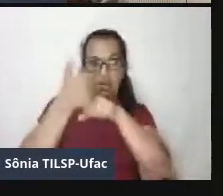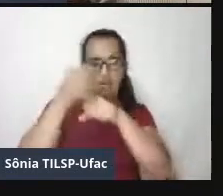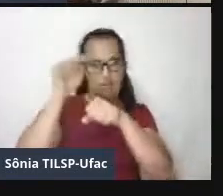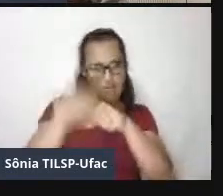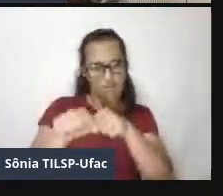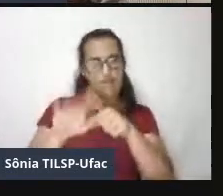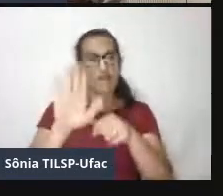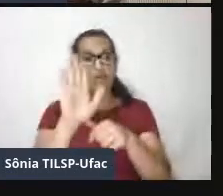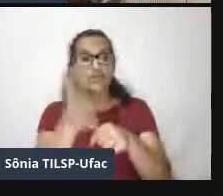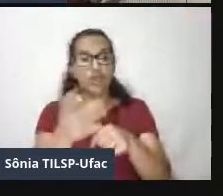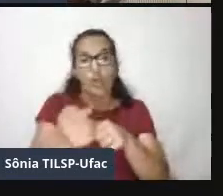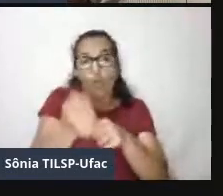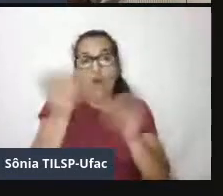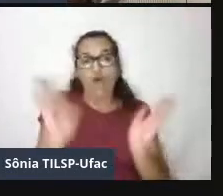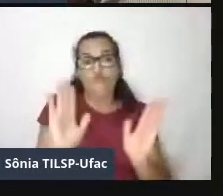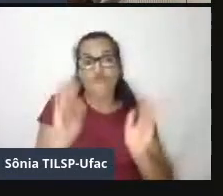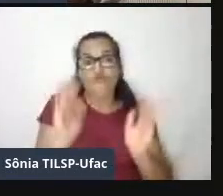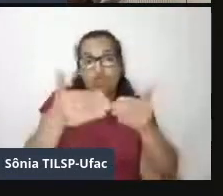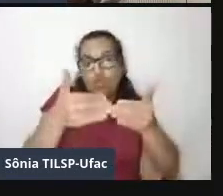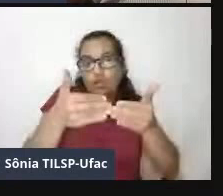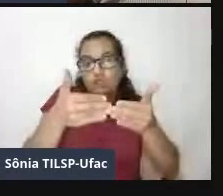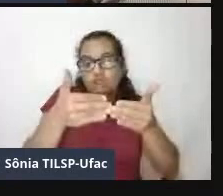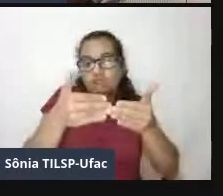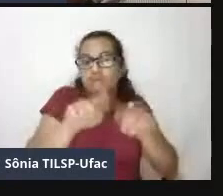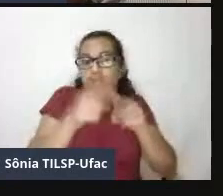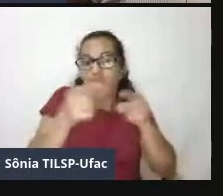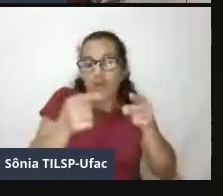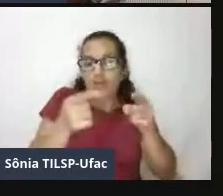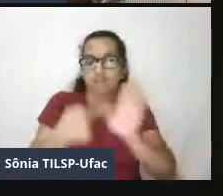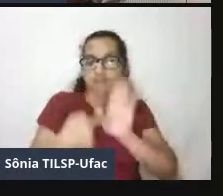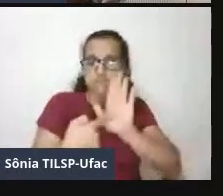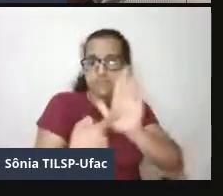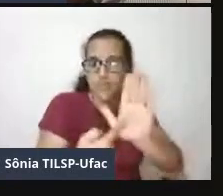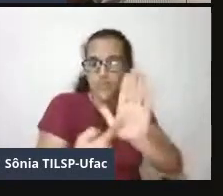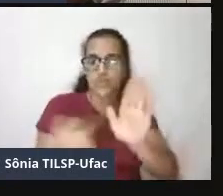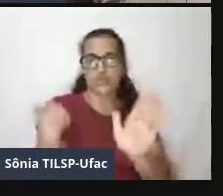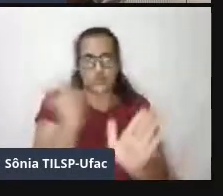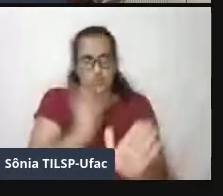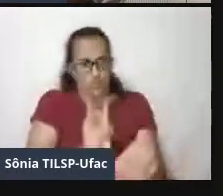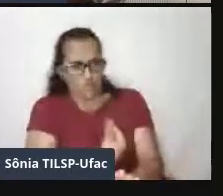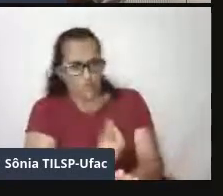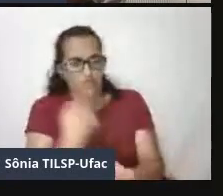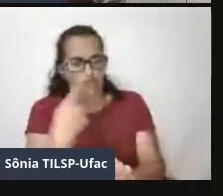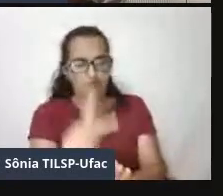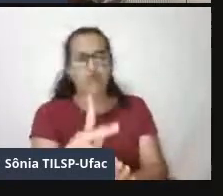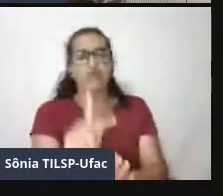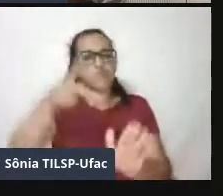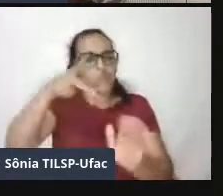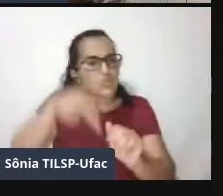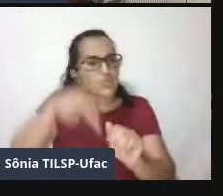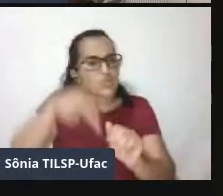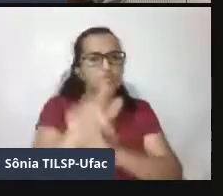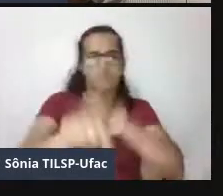quase foi fechada por 3 vezes. E a gente teve que mostrar que a gente estava ali para continuar desenvolvendo o nosso trabalho, independente das